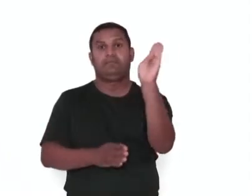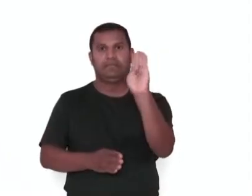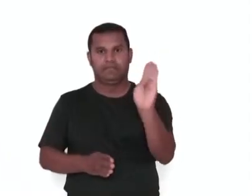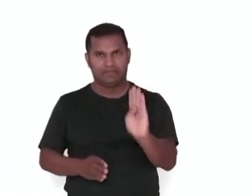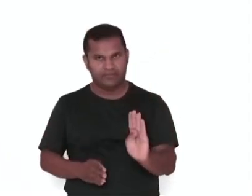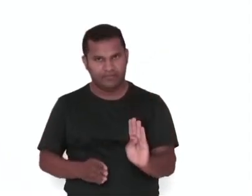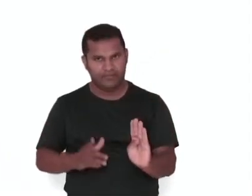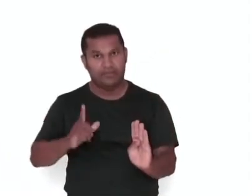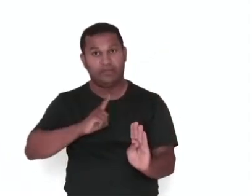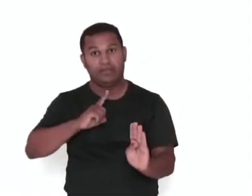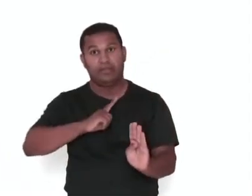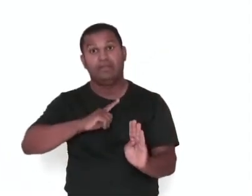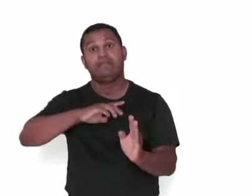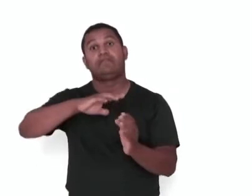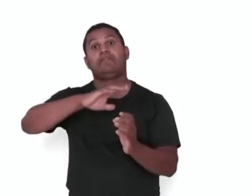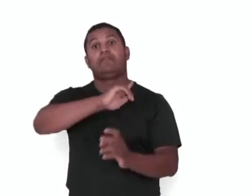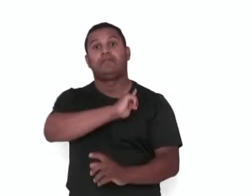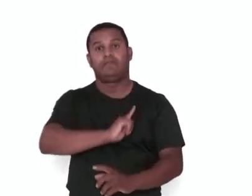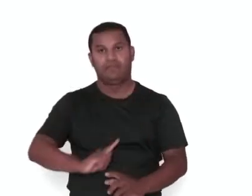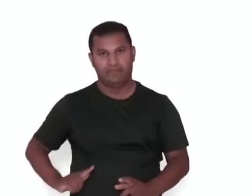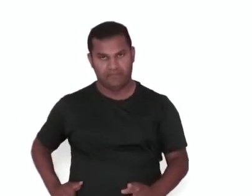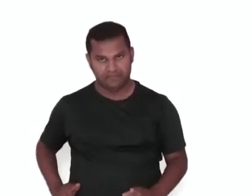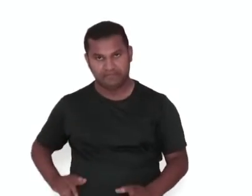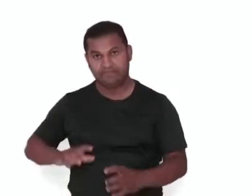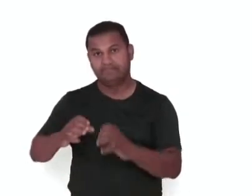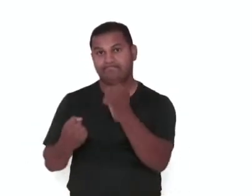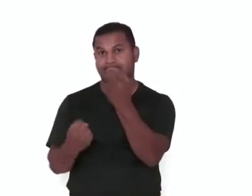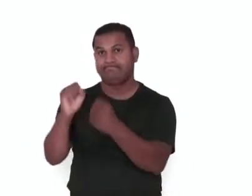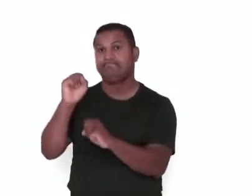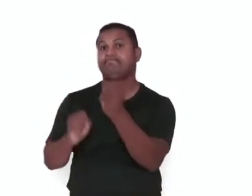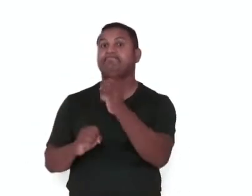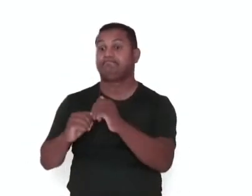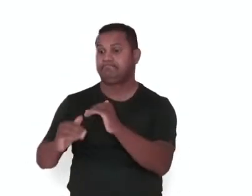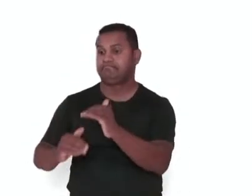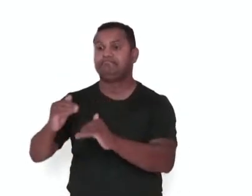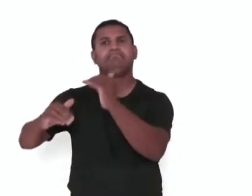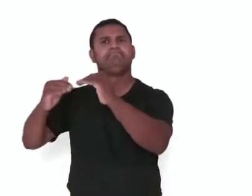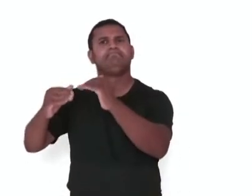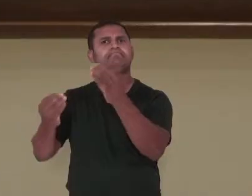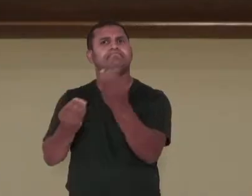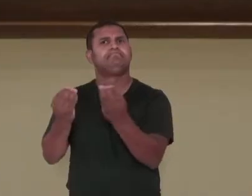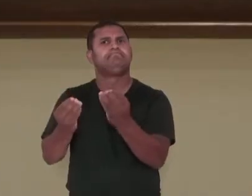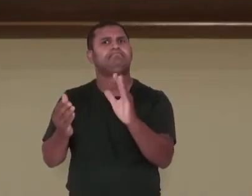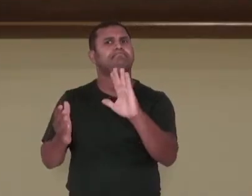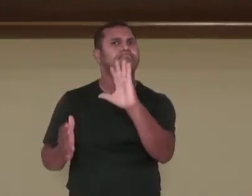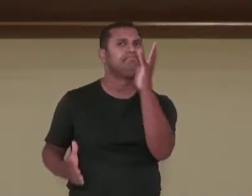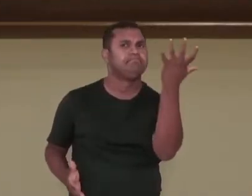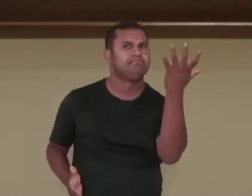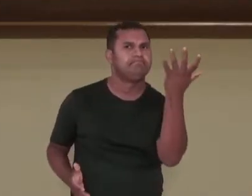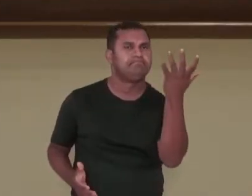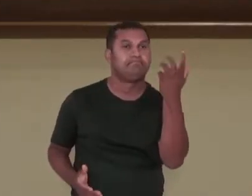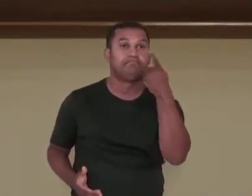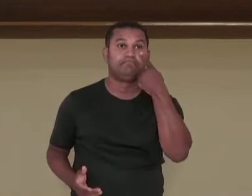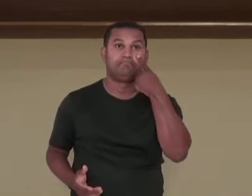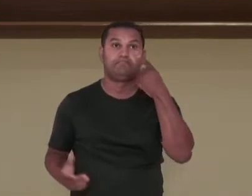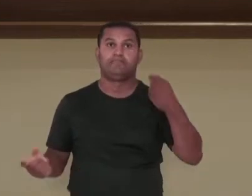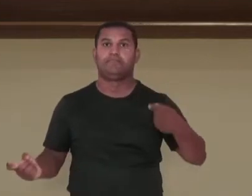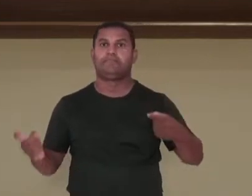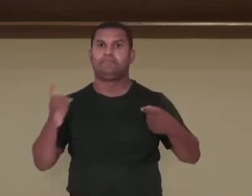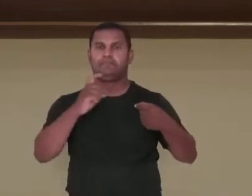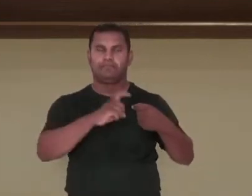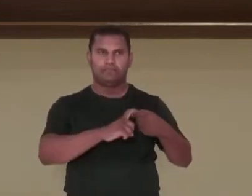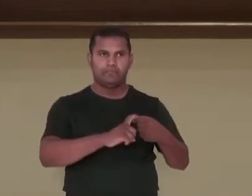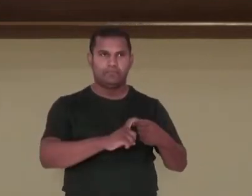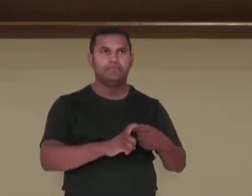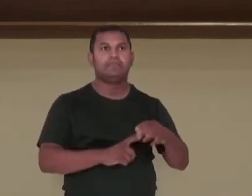as reivindicações dos operários. Bom, vamos retomar alguns conceitos, já que a gente vai falar sobre esse